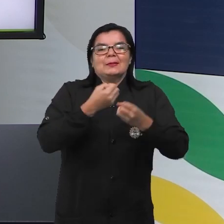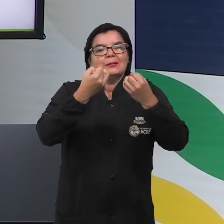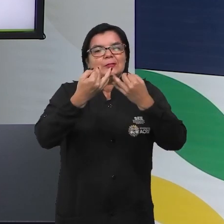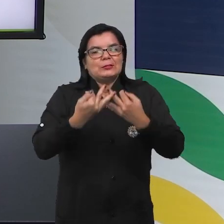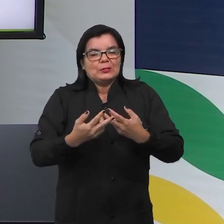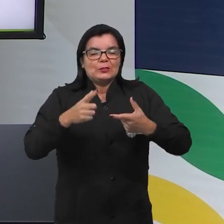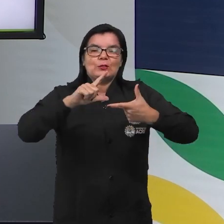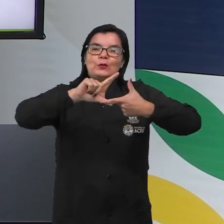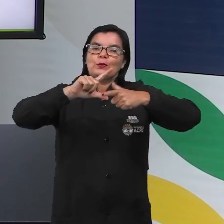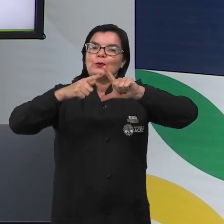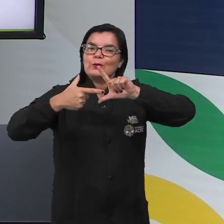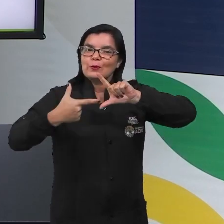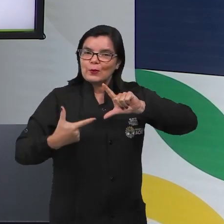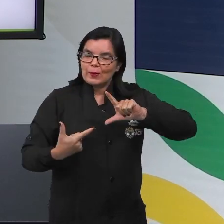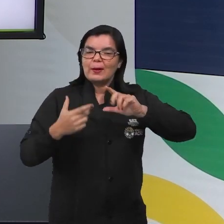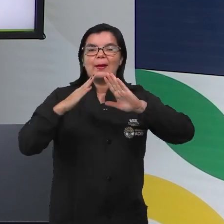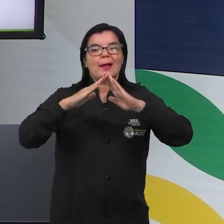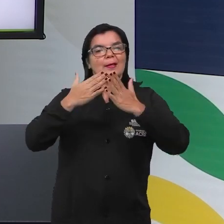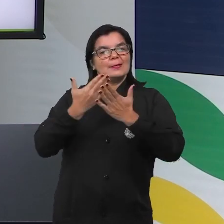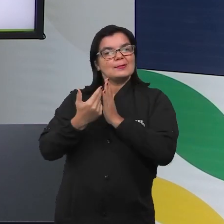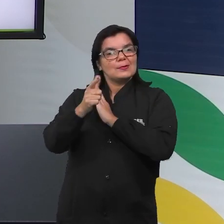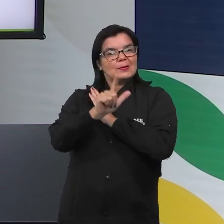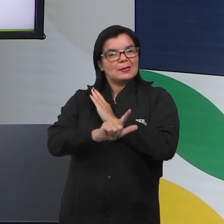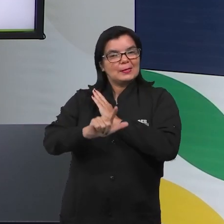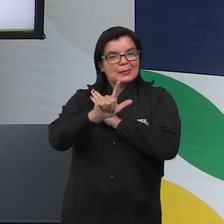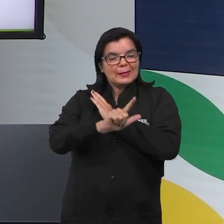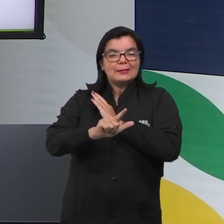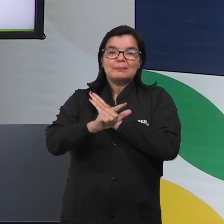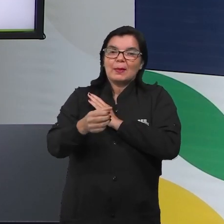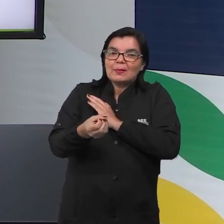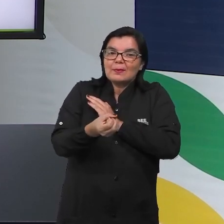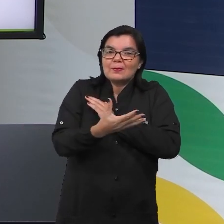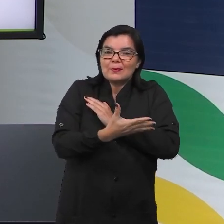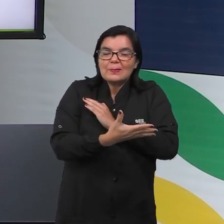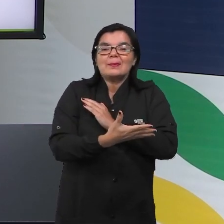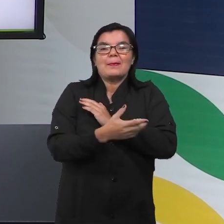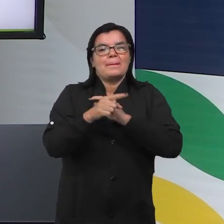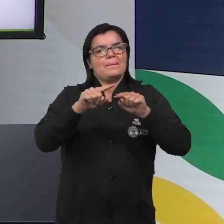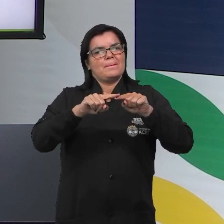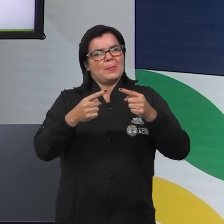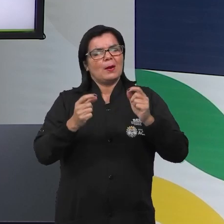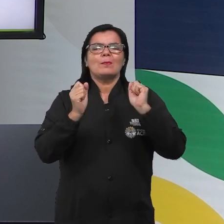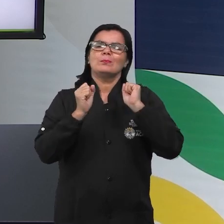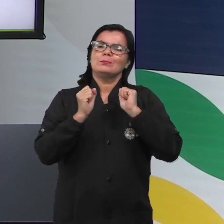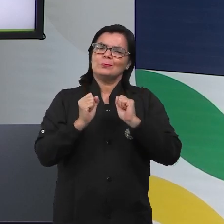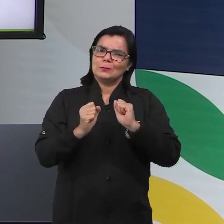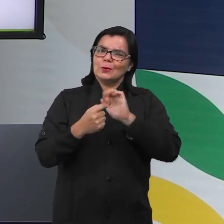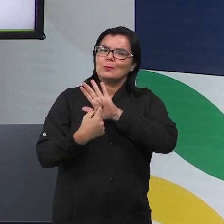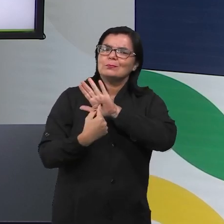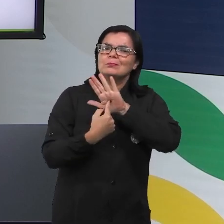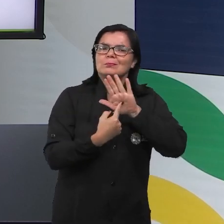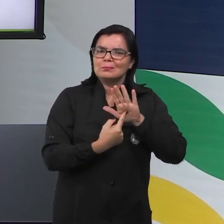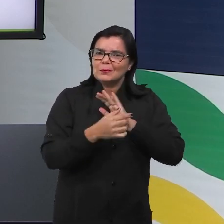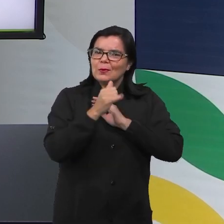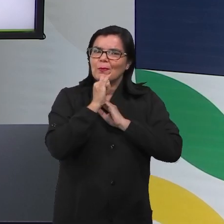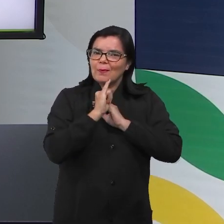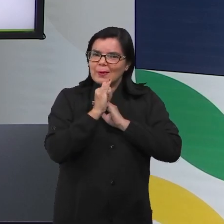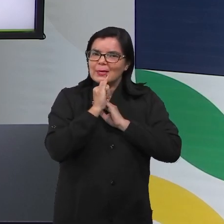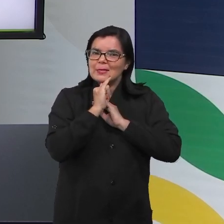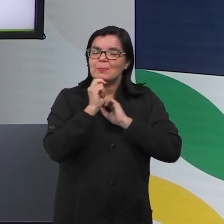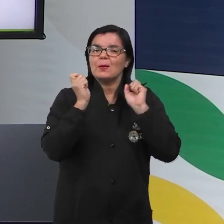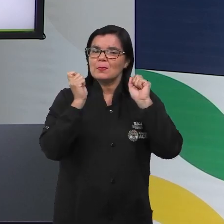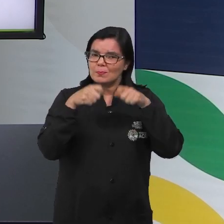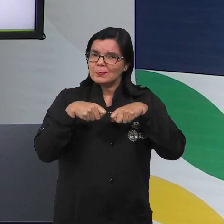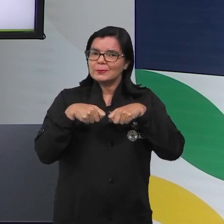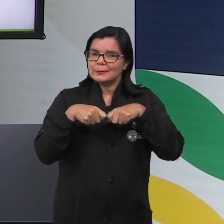do modernismo, que é uma escola literária mais atual, mas a senhora poderia me mostrar um exemplo para